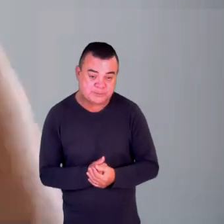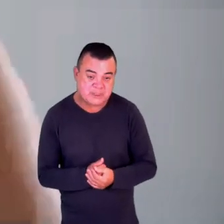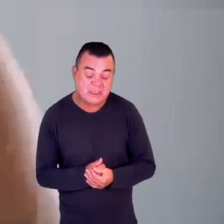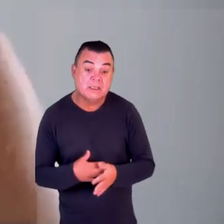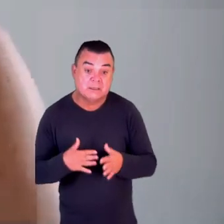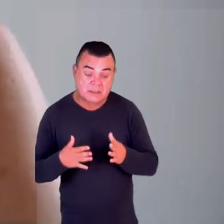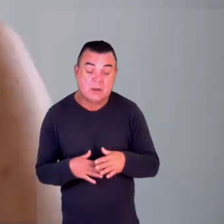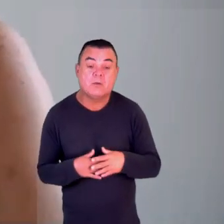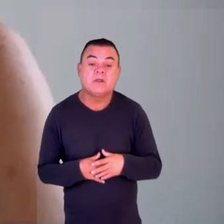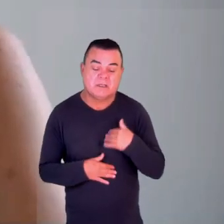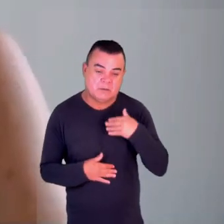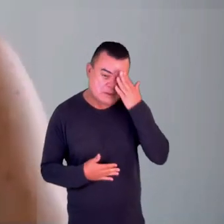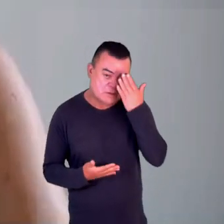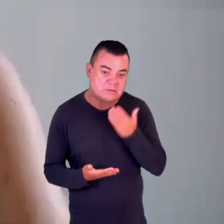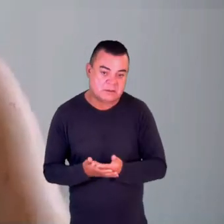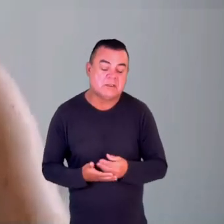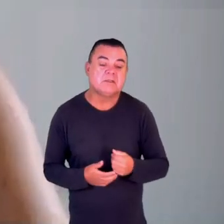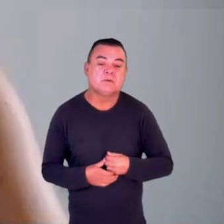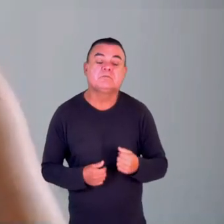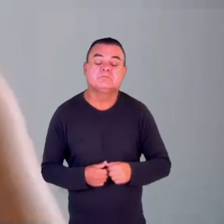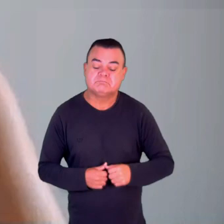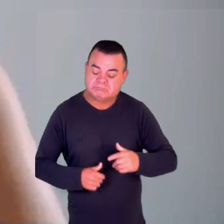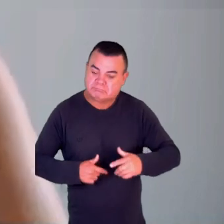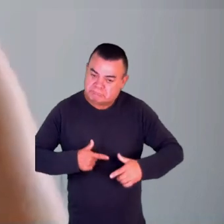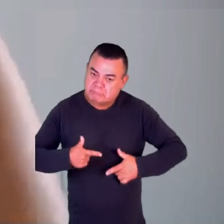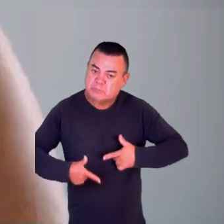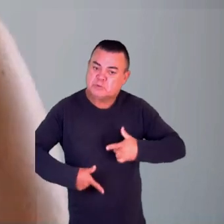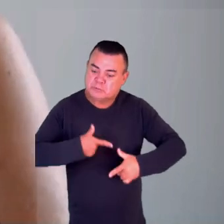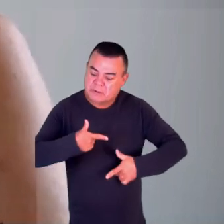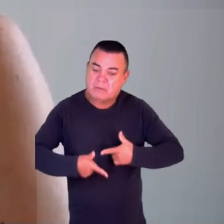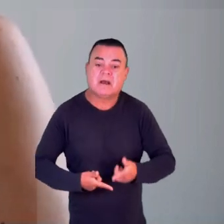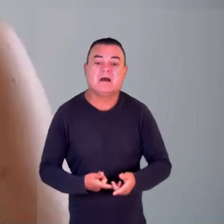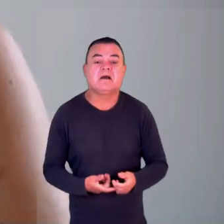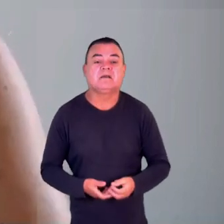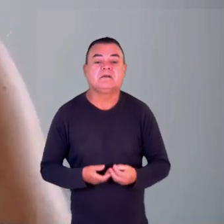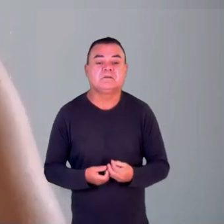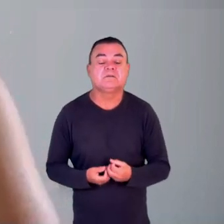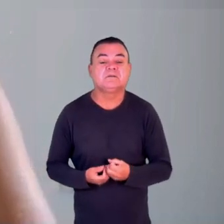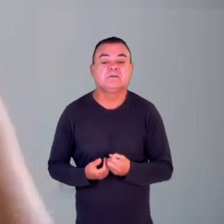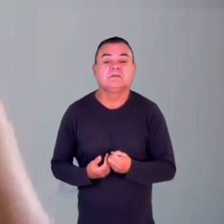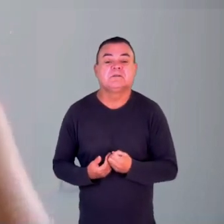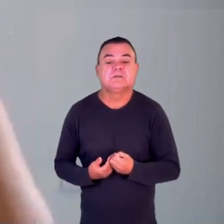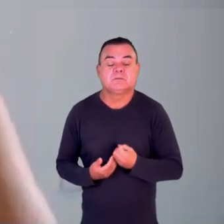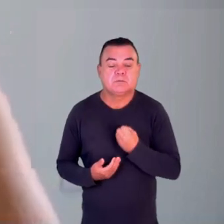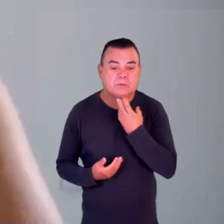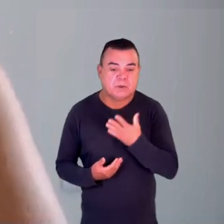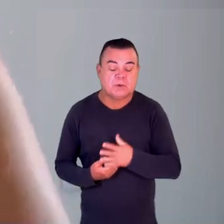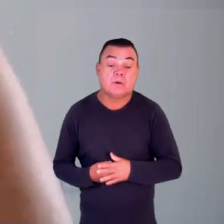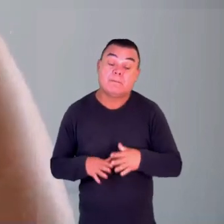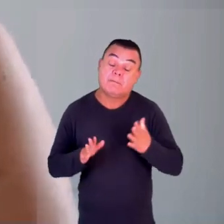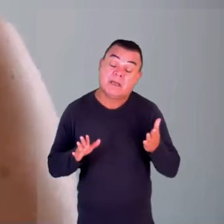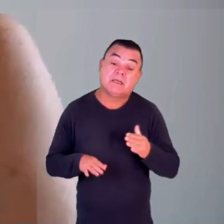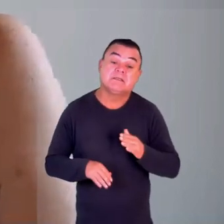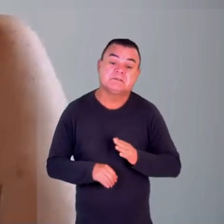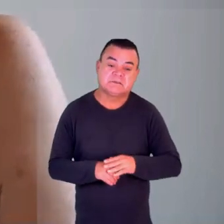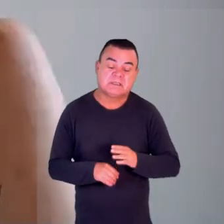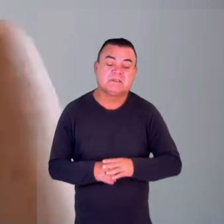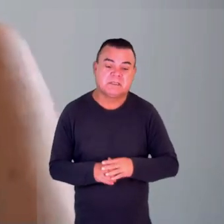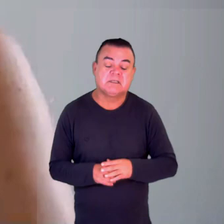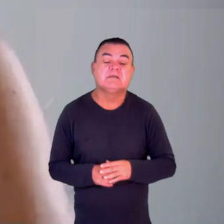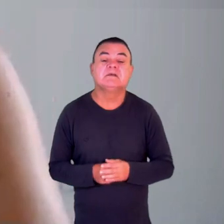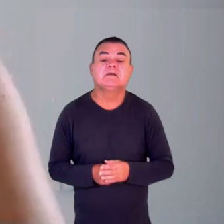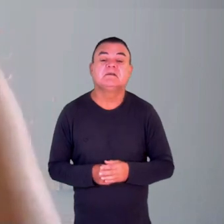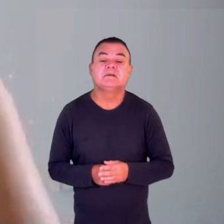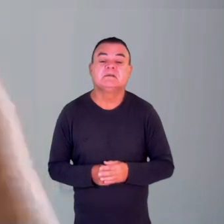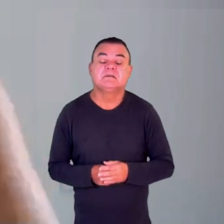desempenhado e que a gente já começou a ter algumas iniciativas positivas mas tem aí um longo caminho pela frente né né Eu não